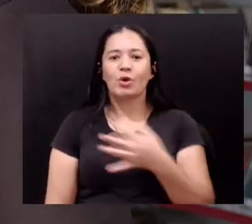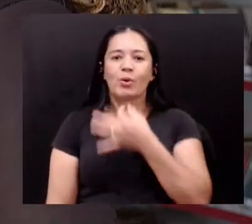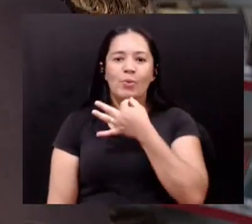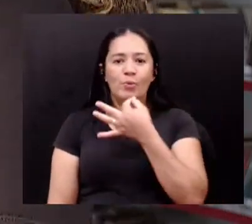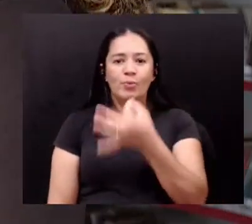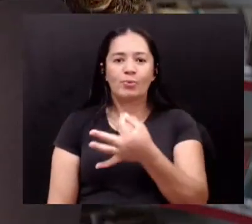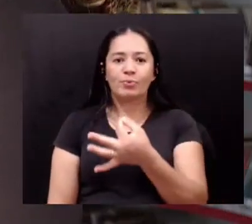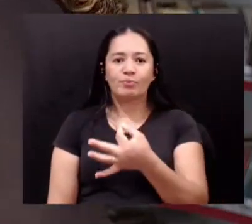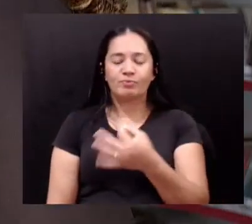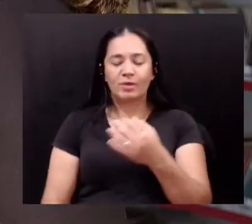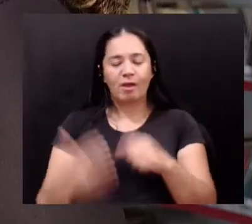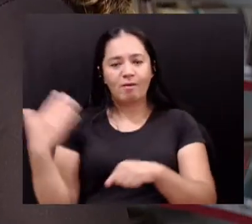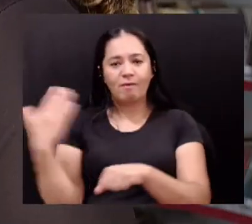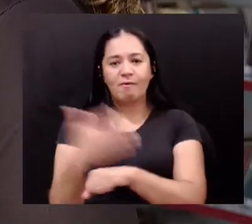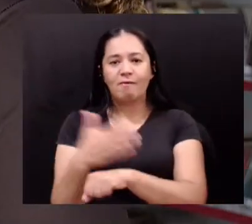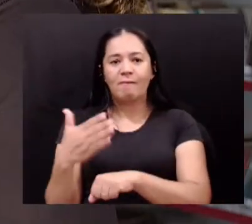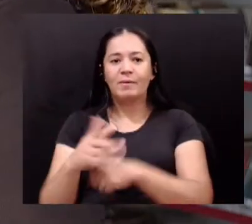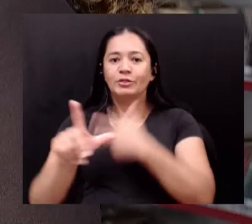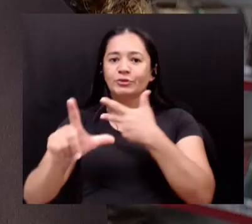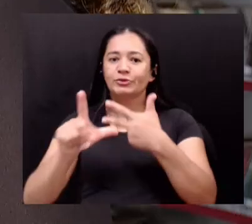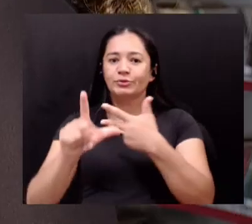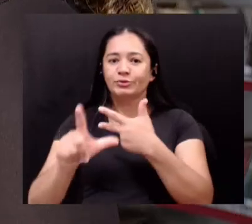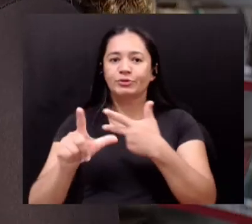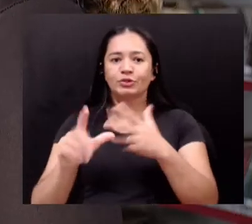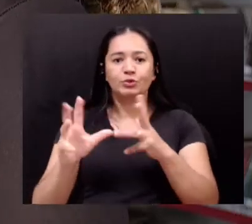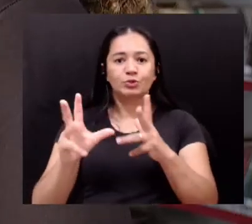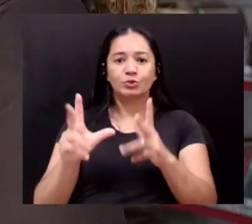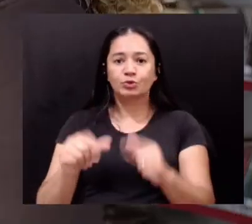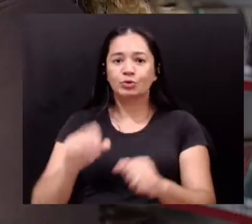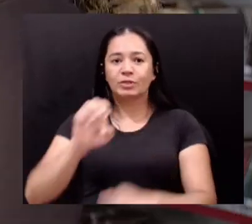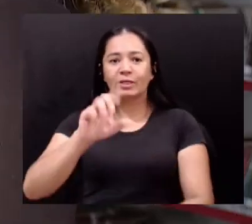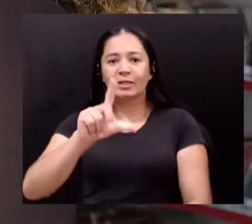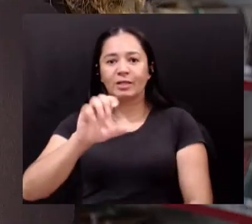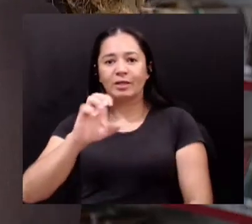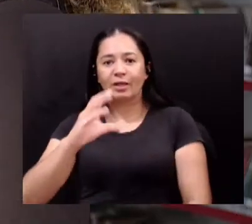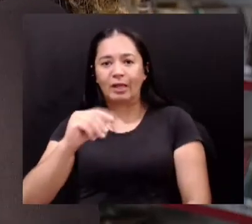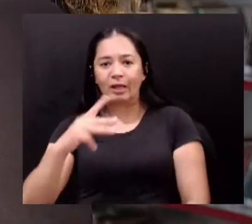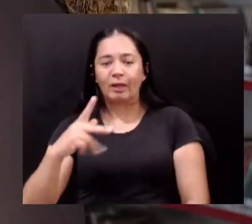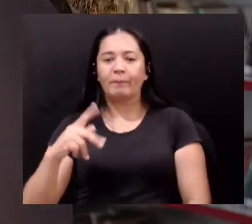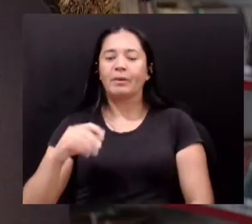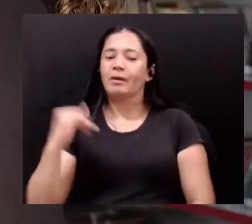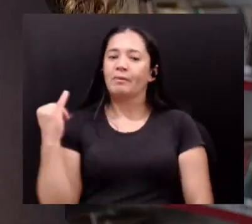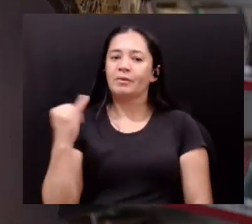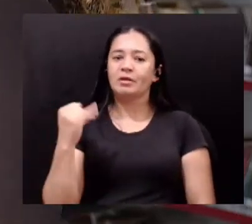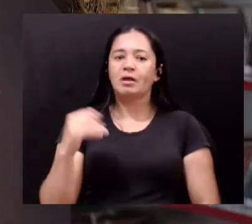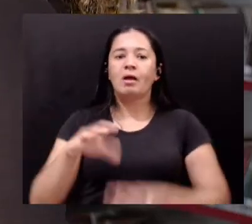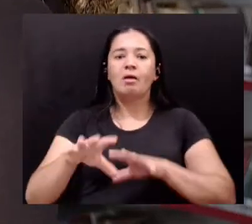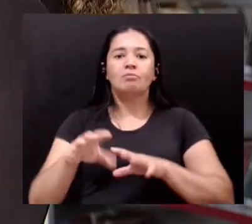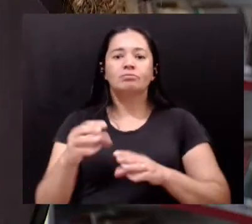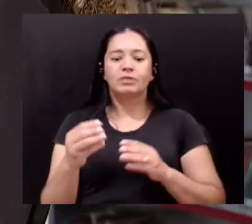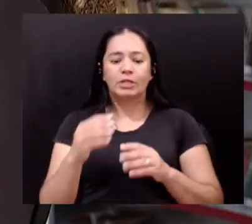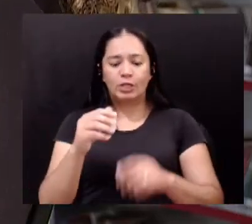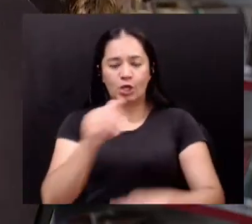do Legislativo, né, de toda a Elecamp, ela é extremamente importante para a formação do estudante, não só como estudante, mas como